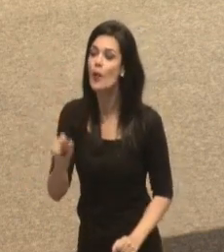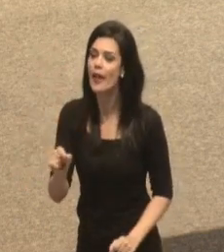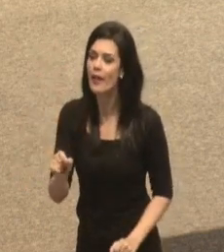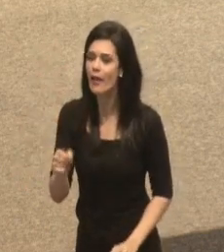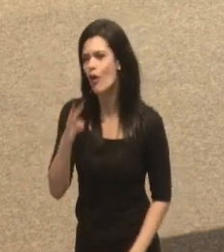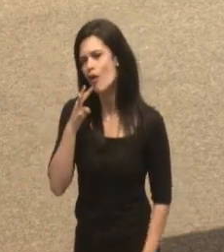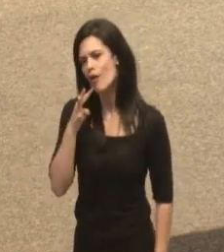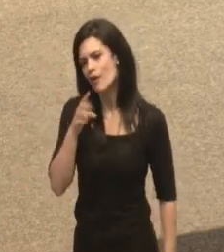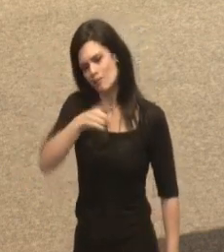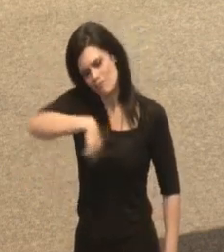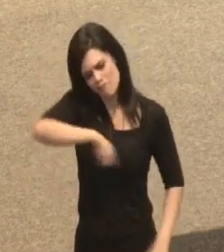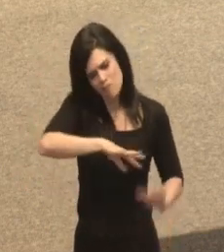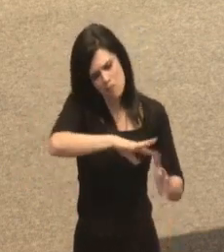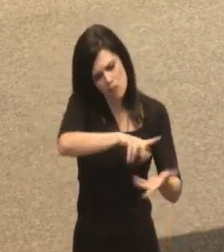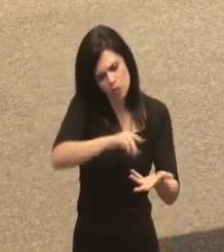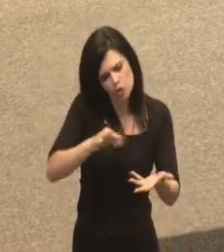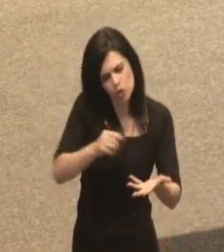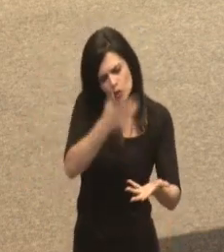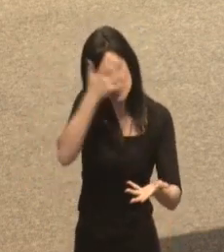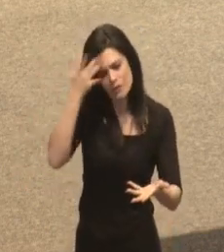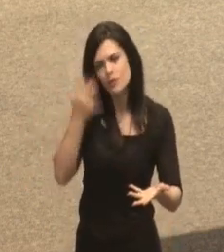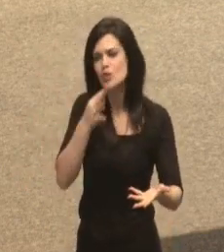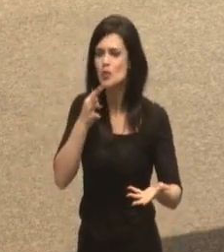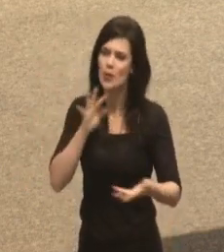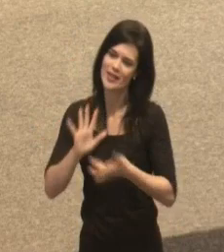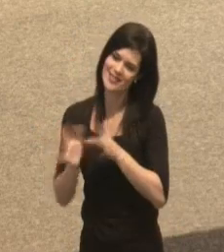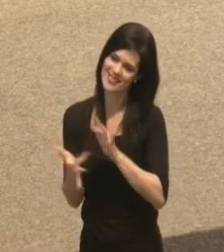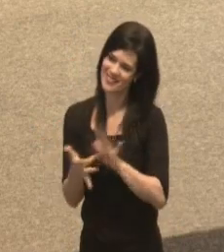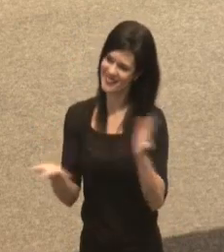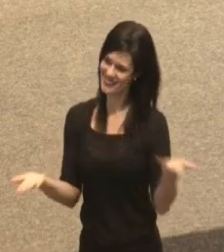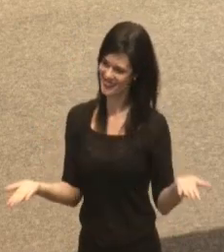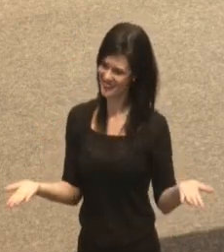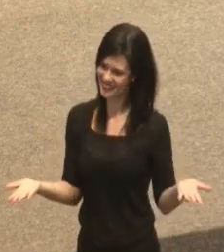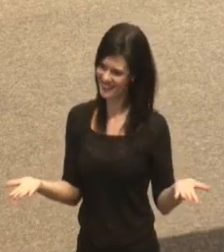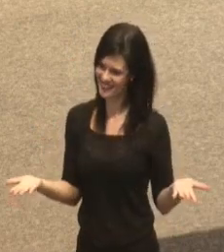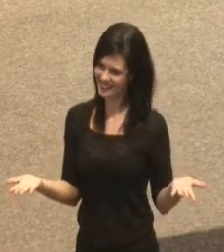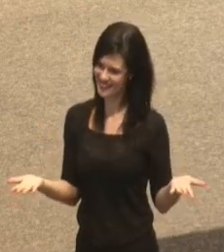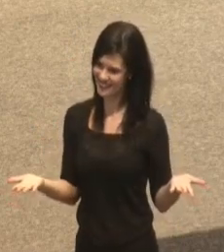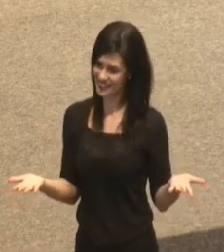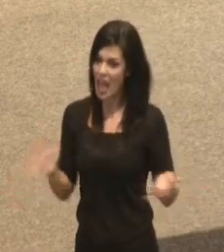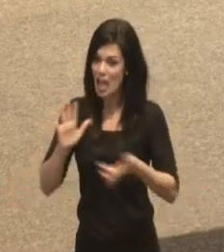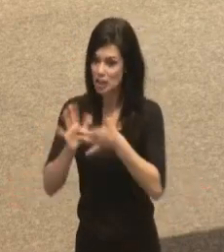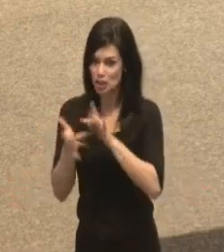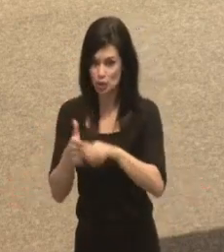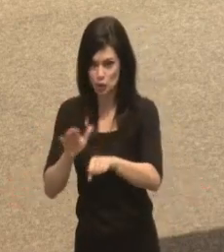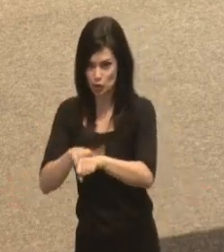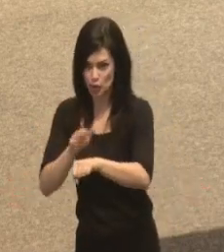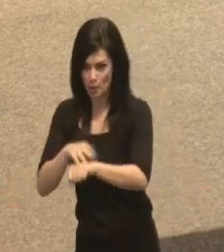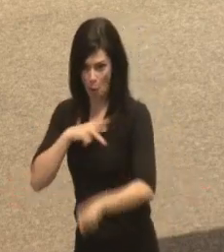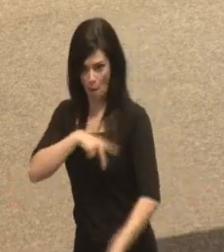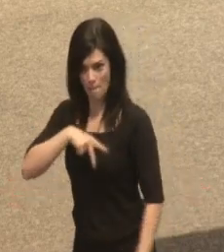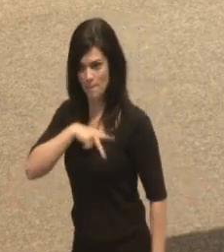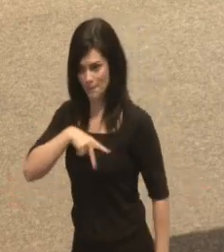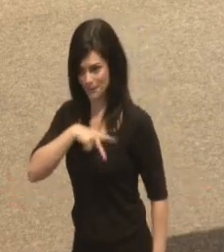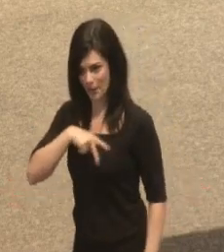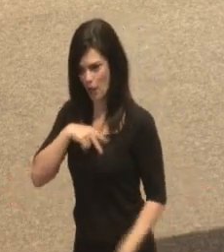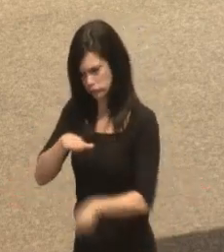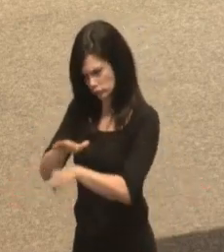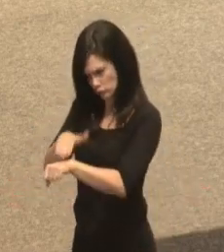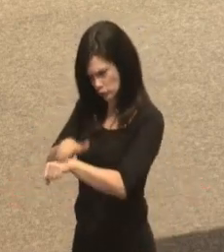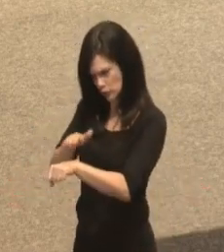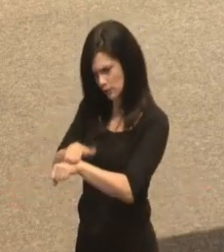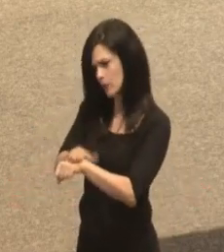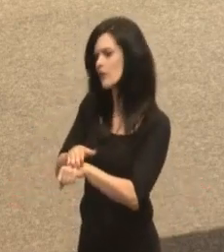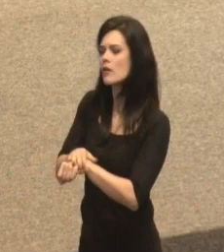Evangelho chegue em todos. Quando o Senhor Jesus chamou o apóstolo Paulo para a obra, ele disse para Paulo que o